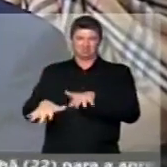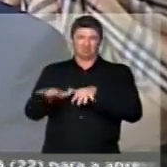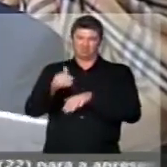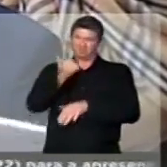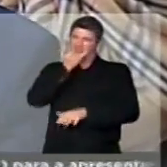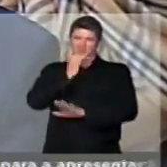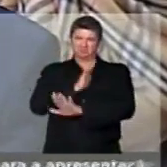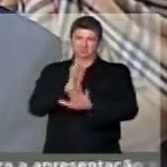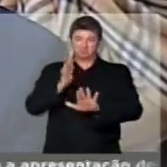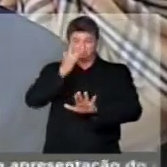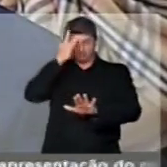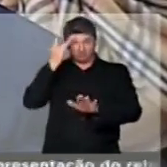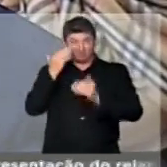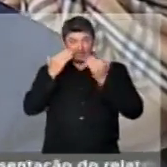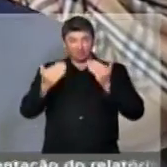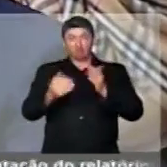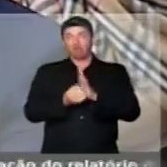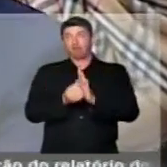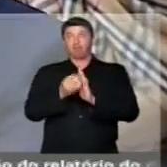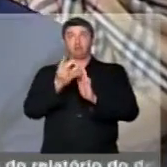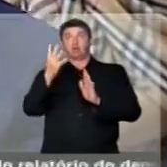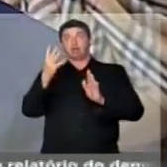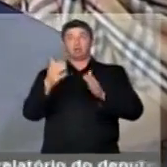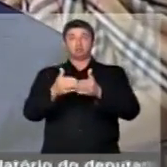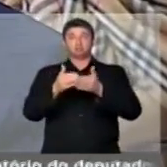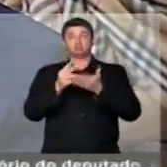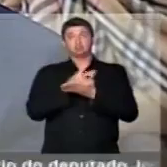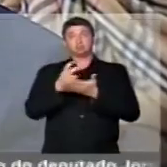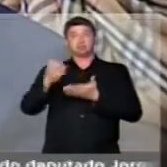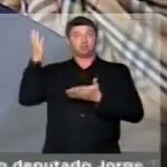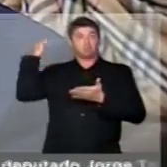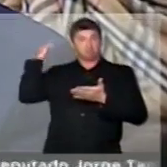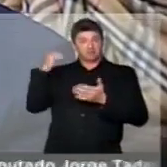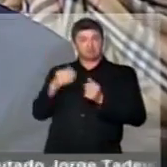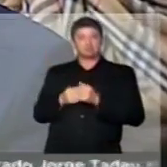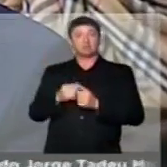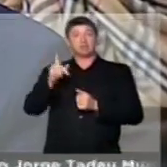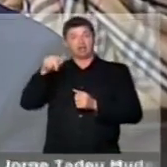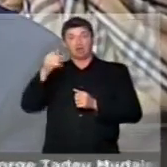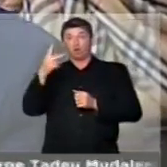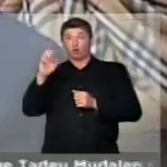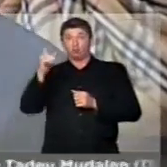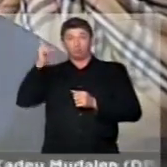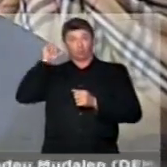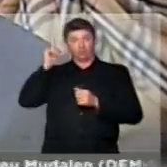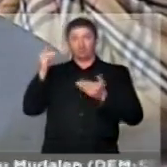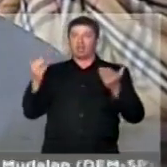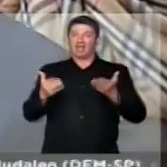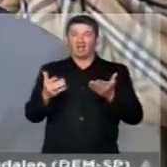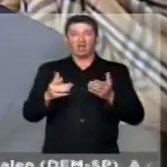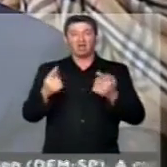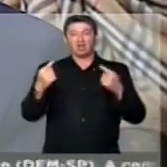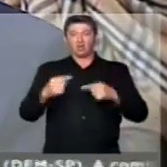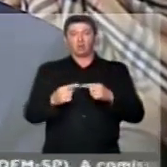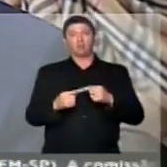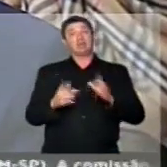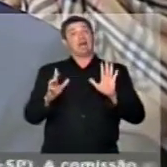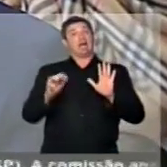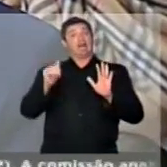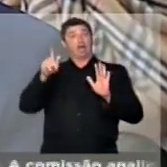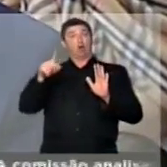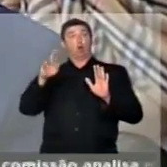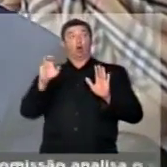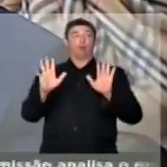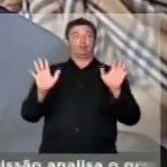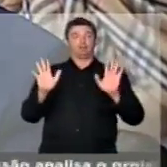plenário. Aqueles mesmo que apresentaram vários outros pedidos de impeachment eram golpistas até ontem. De repente é contra eles, aí vira